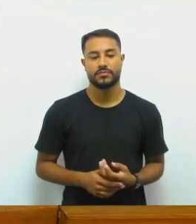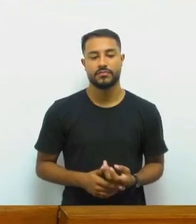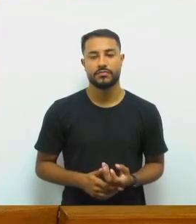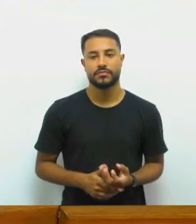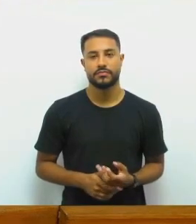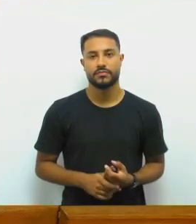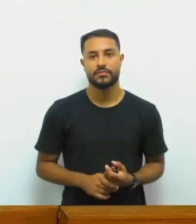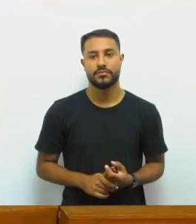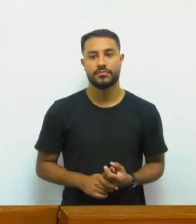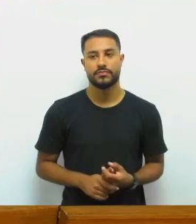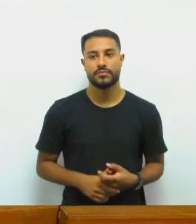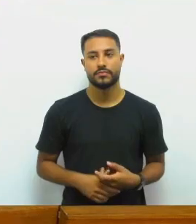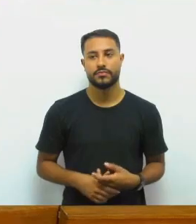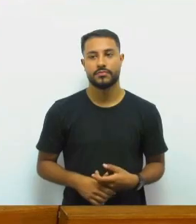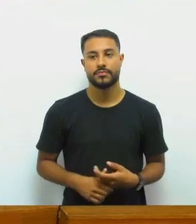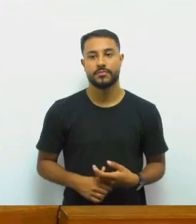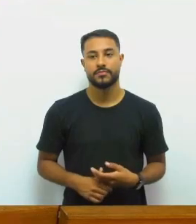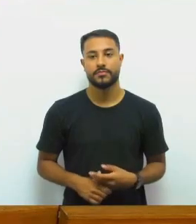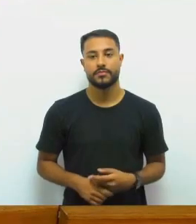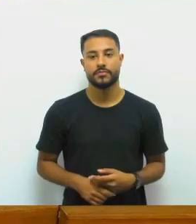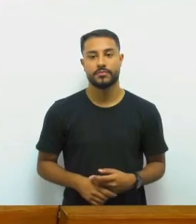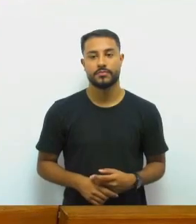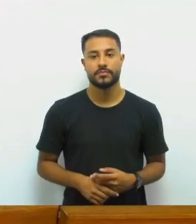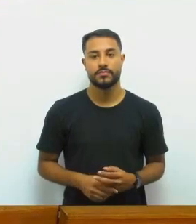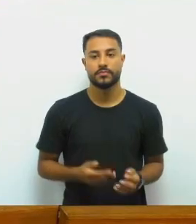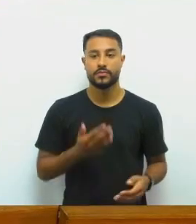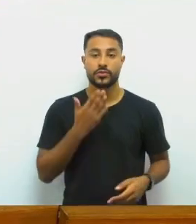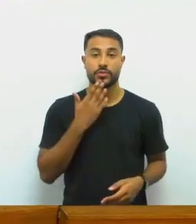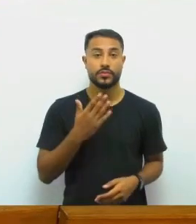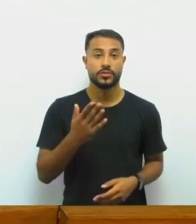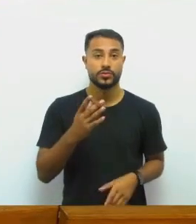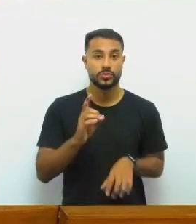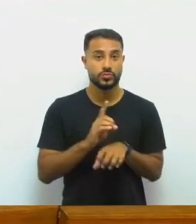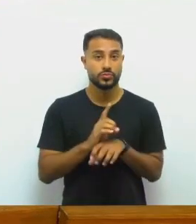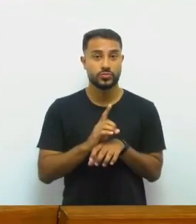Vereador Dudu, ocupa a presidência, por gentileza.